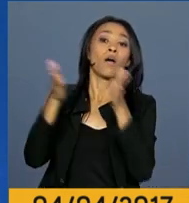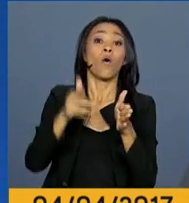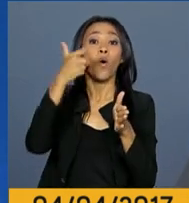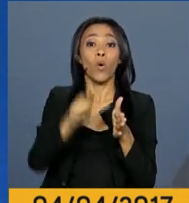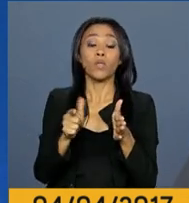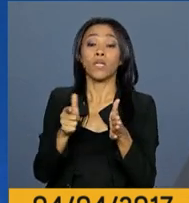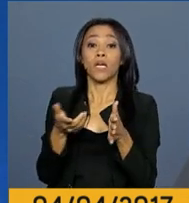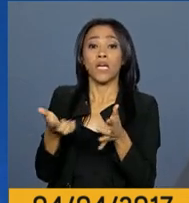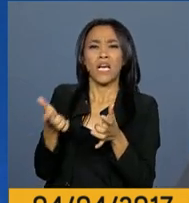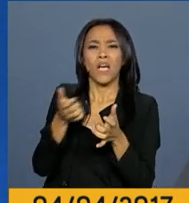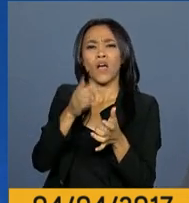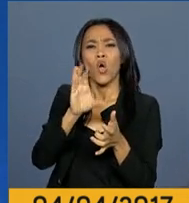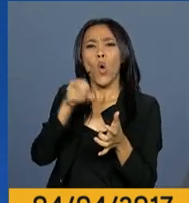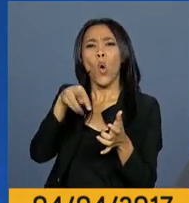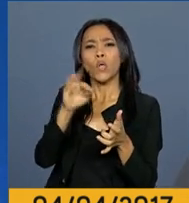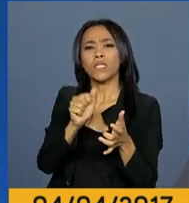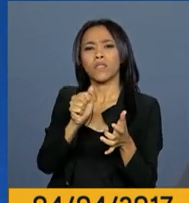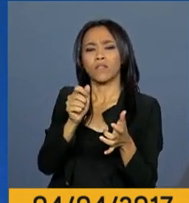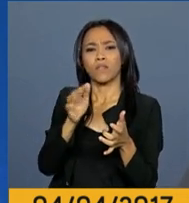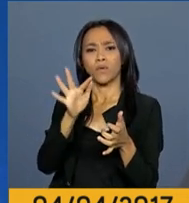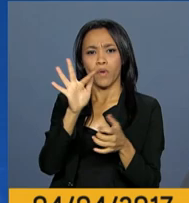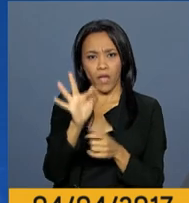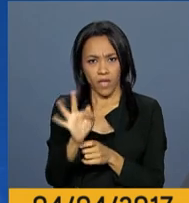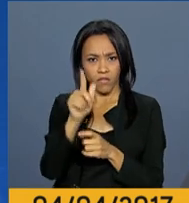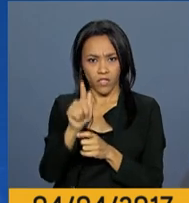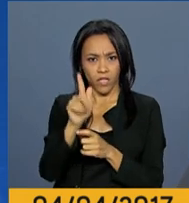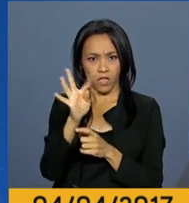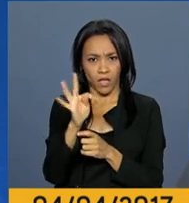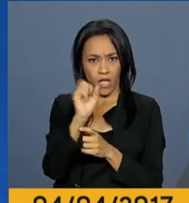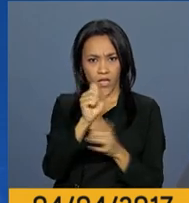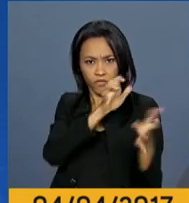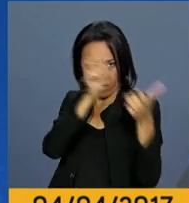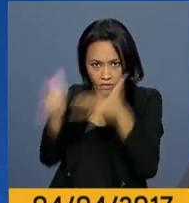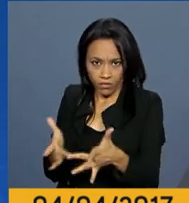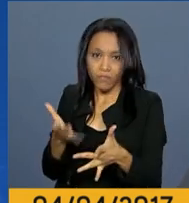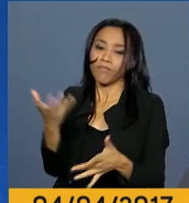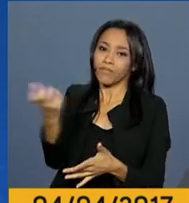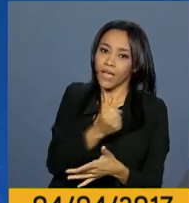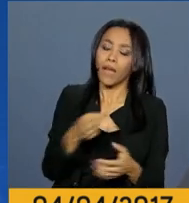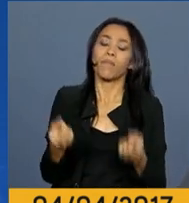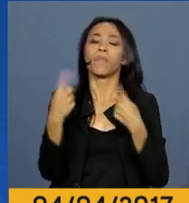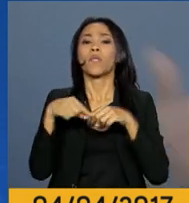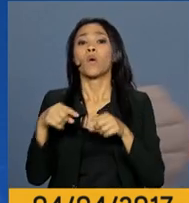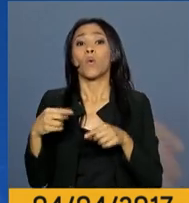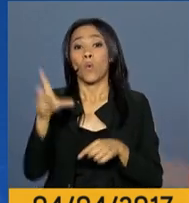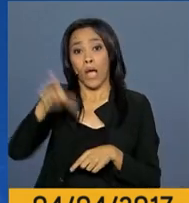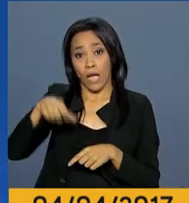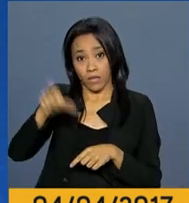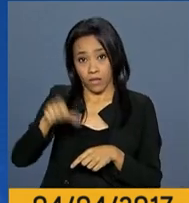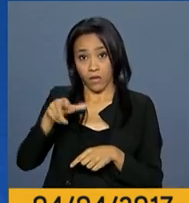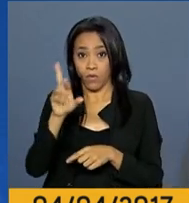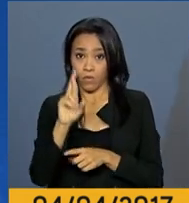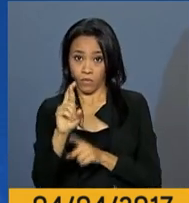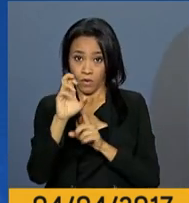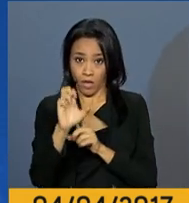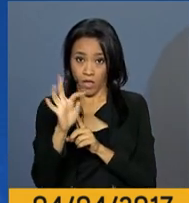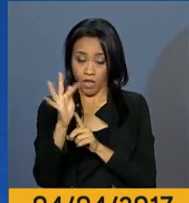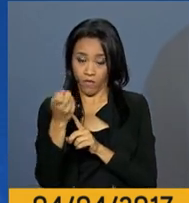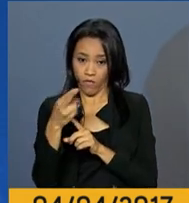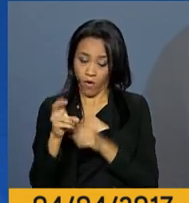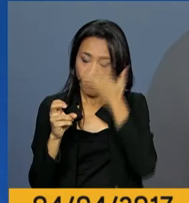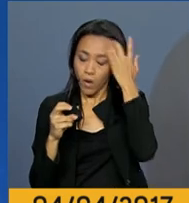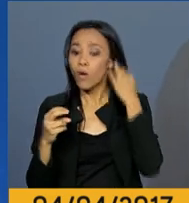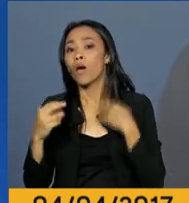Garantia. Vou dizer a vocês rapidamente. O Cartão Reforma significa que alguém que ganha até 1.800, aliás, o Congresso aumentou